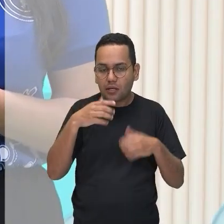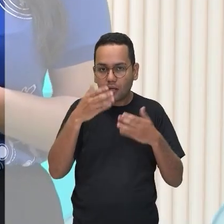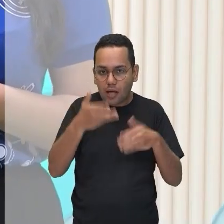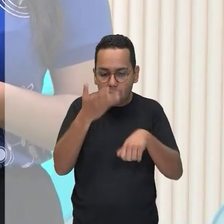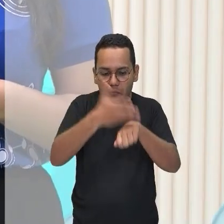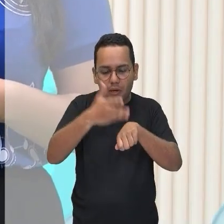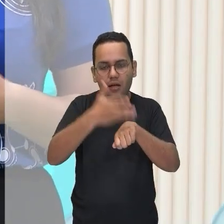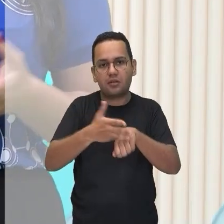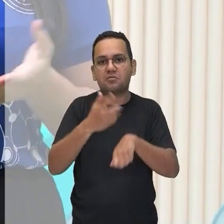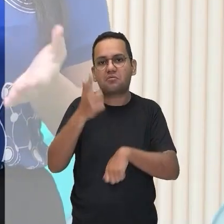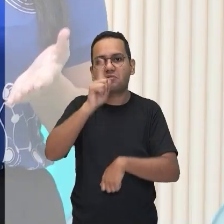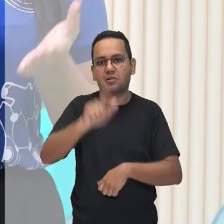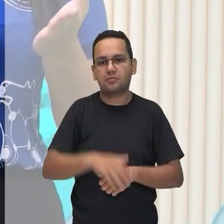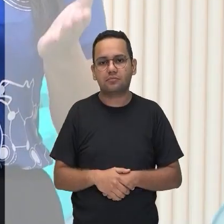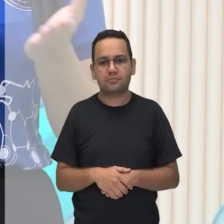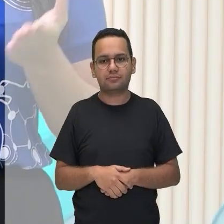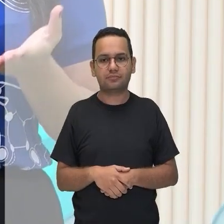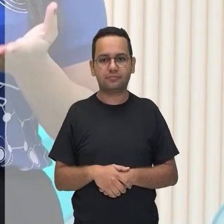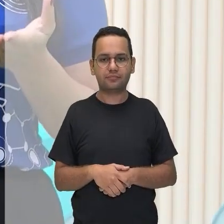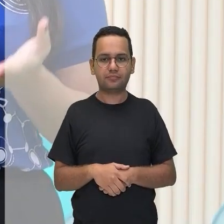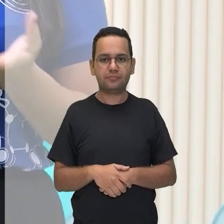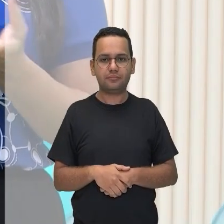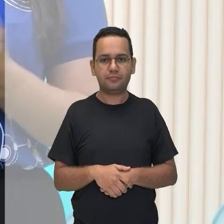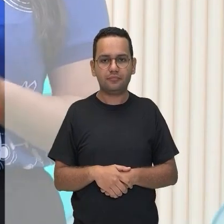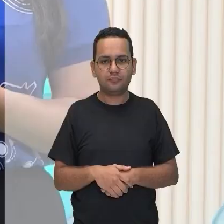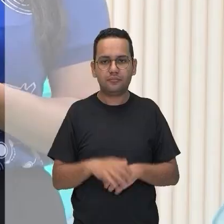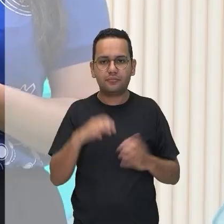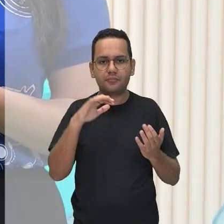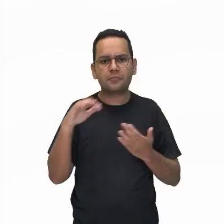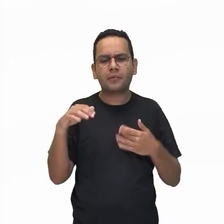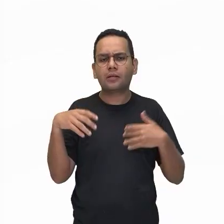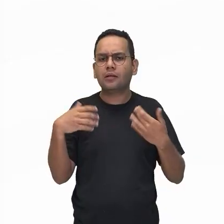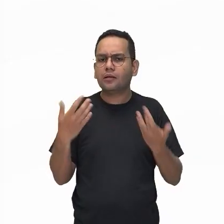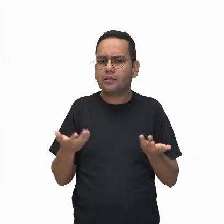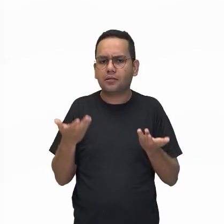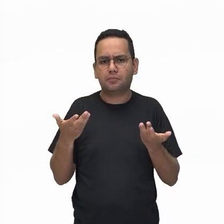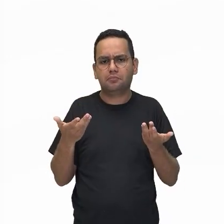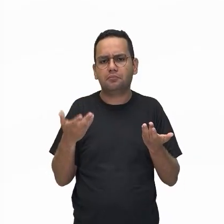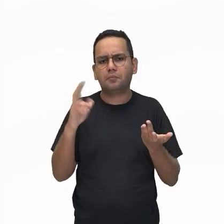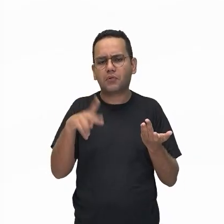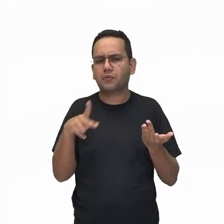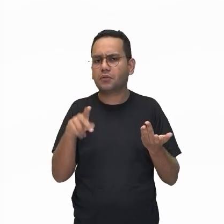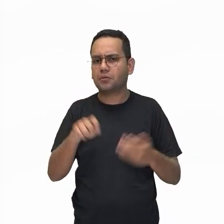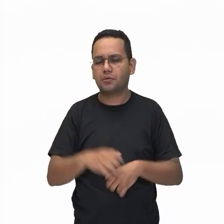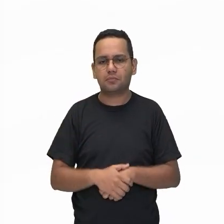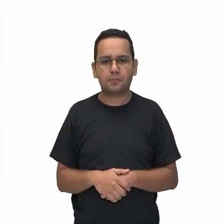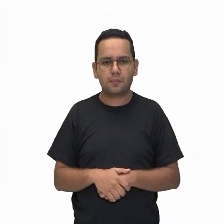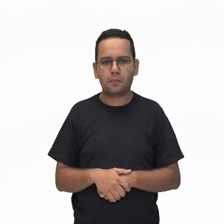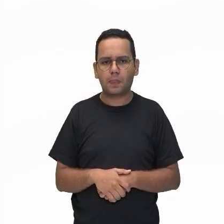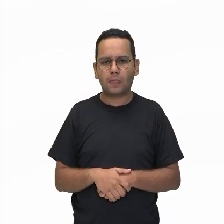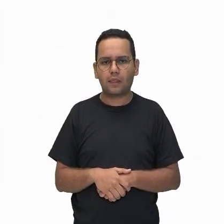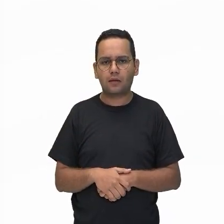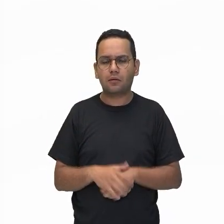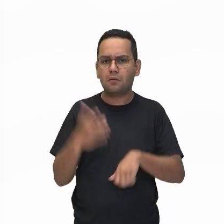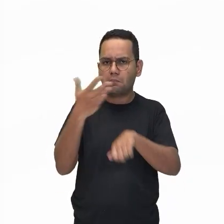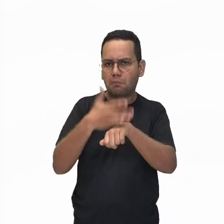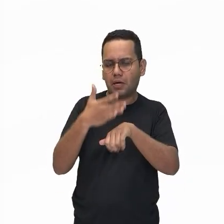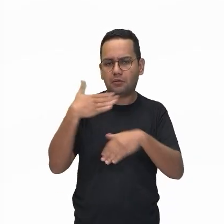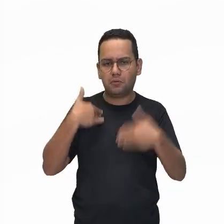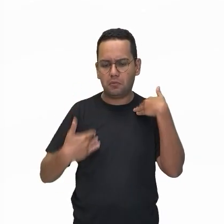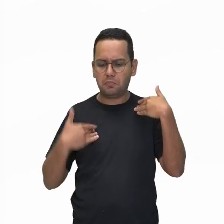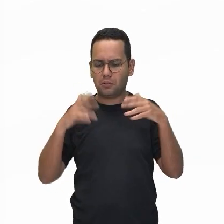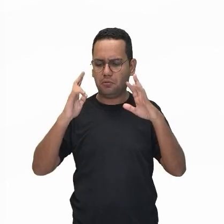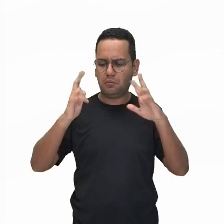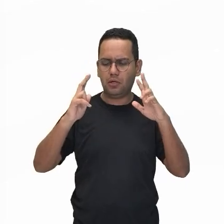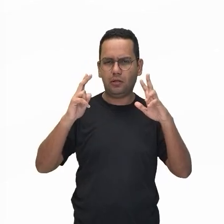você. Então, professora, as práticas corporais de aventura são para todo mundo, já que existem ali fatores